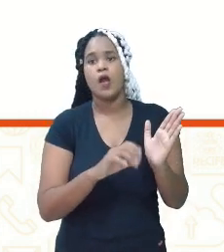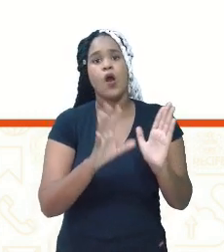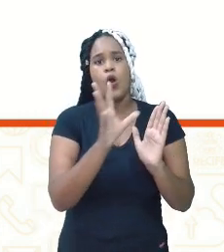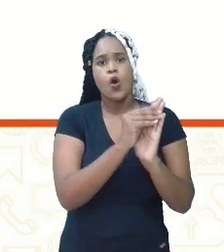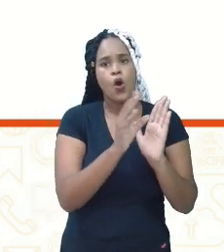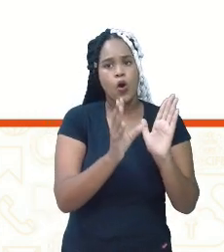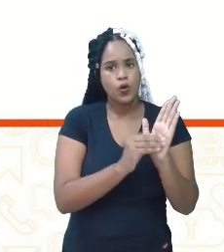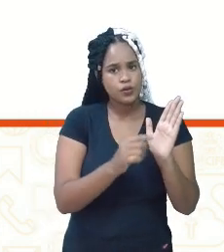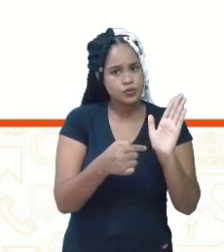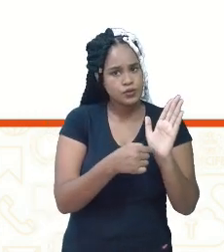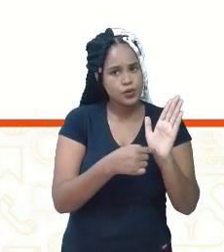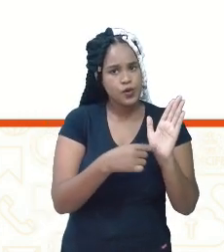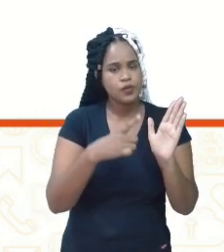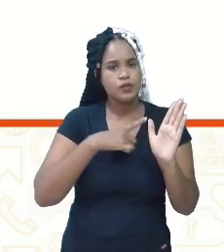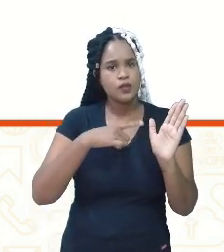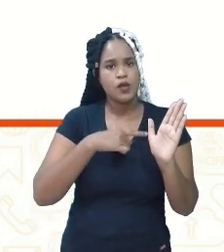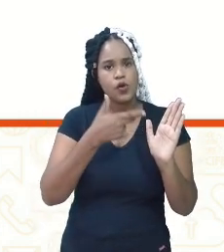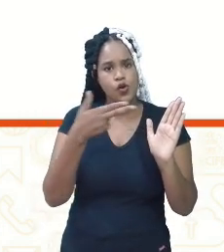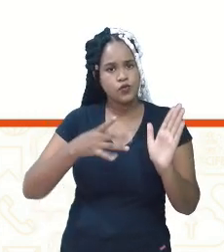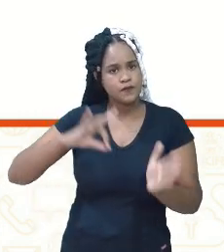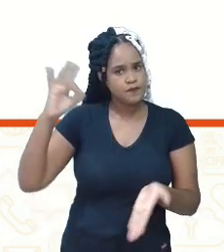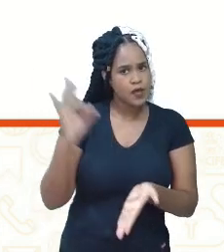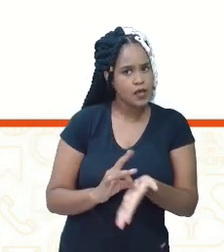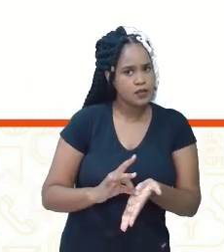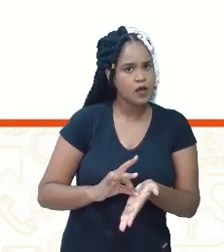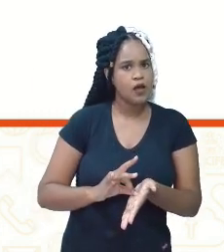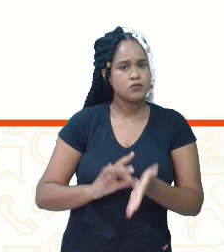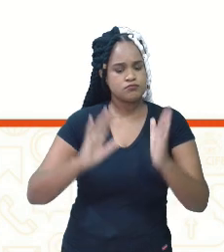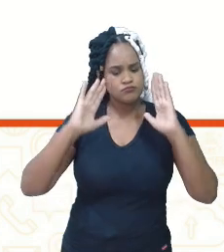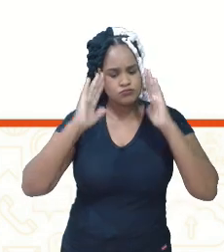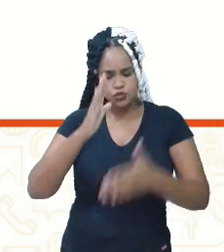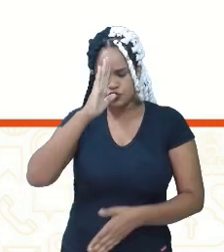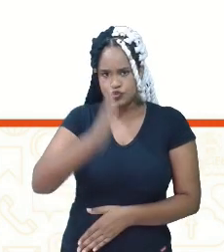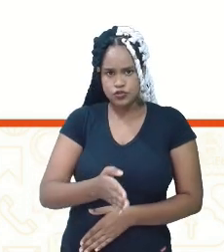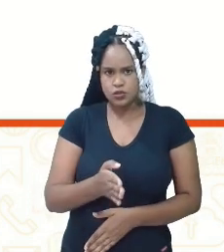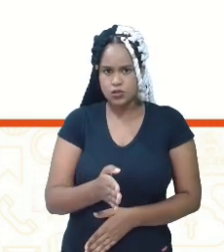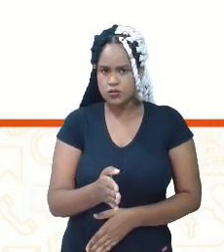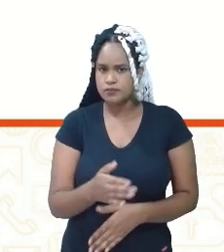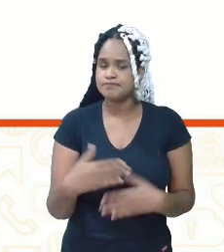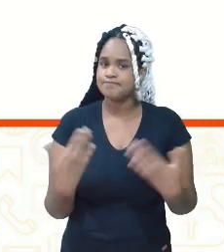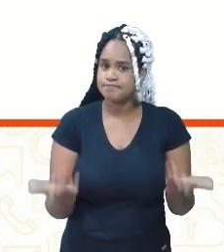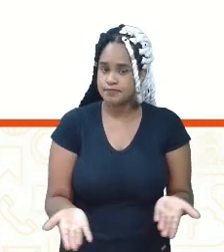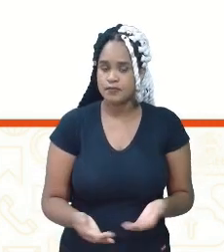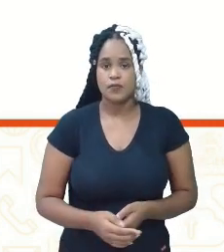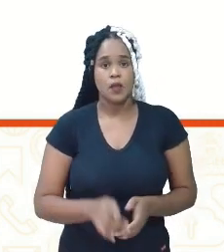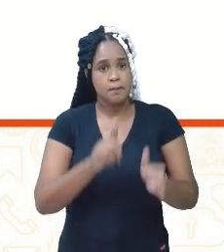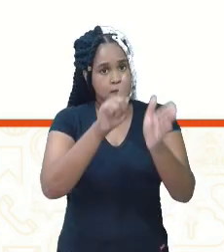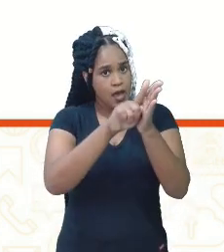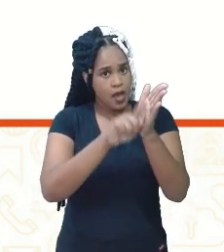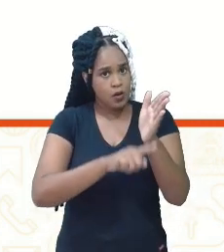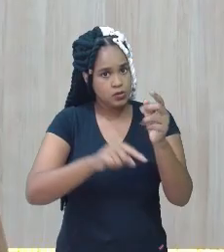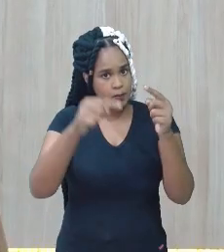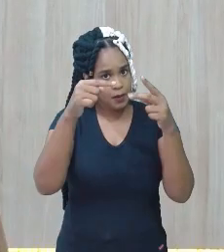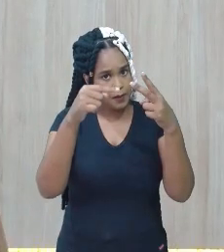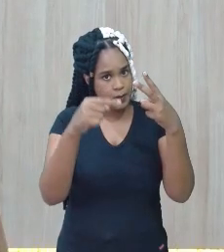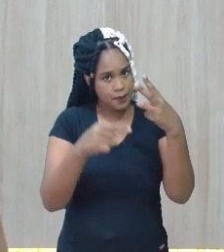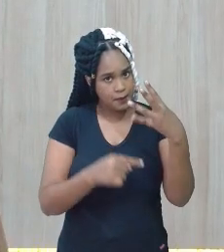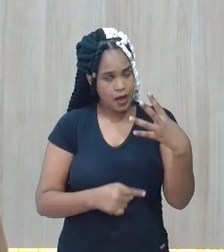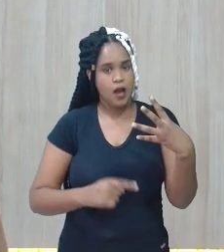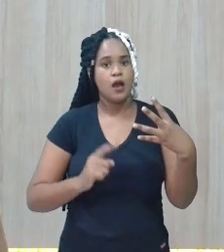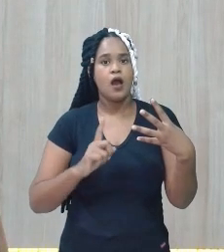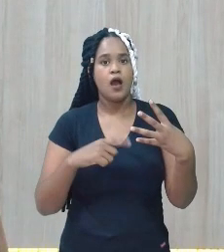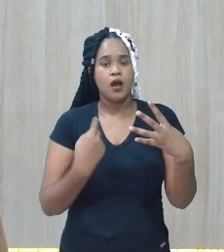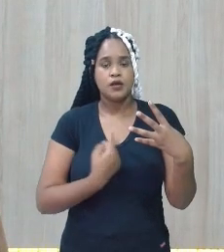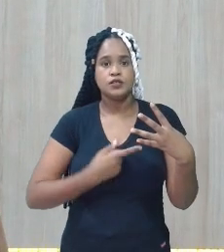conteúdo apresenta fatos concretos e objetivos? Ora, alguma dessas perguntas a gente já fazia